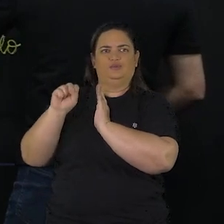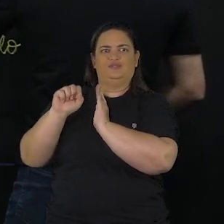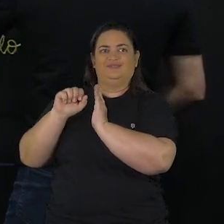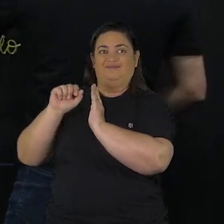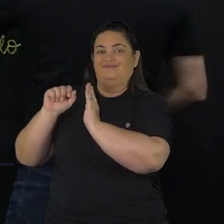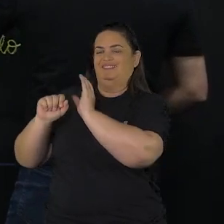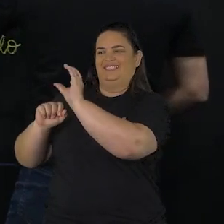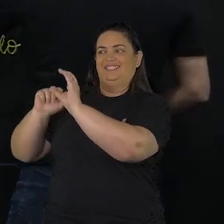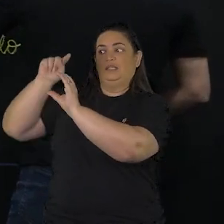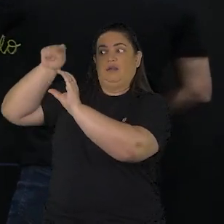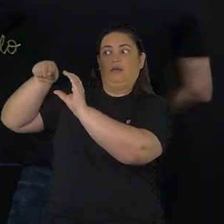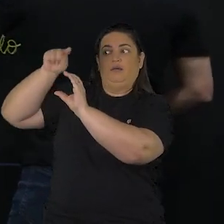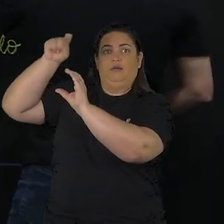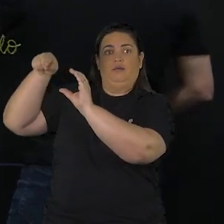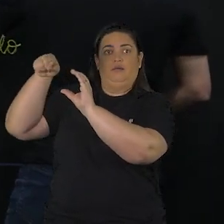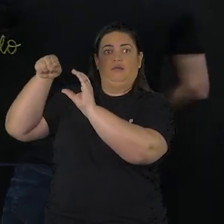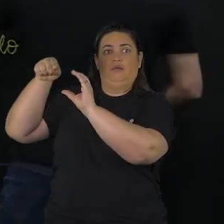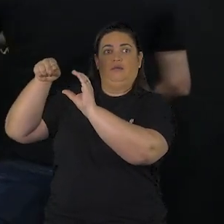segundos.